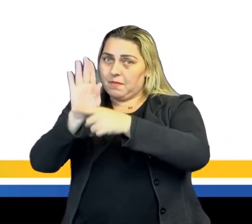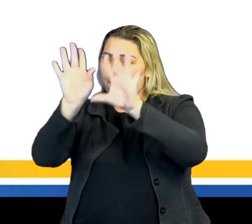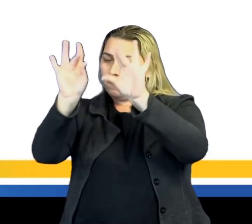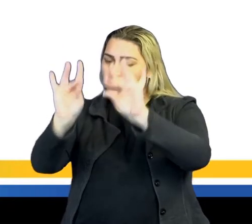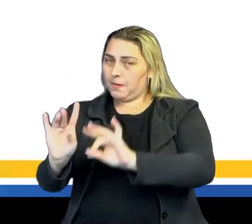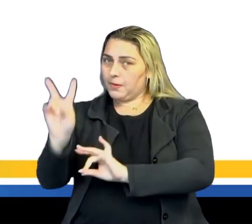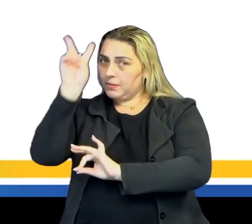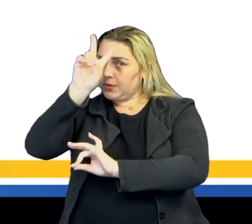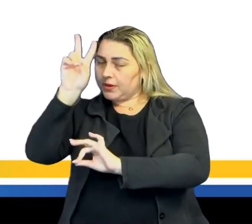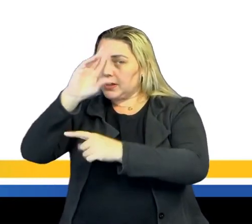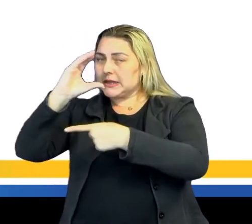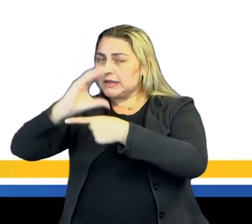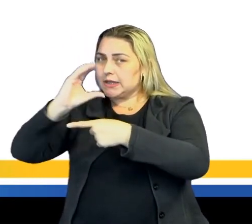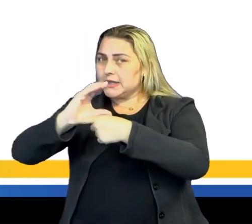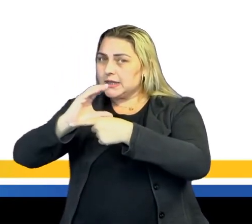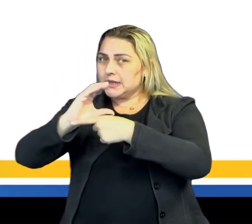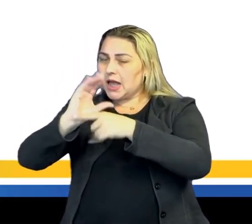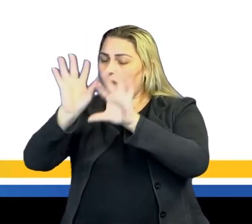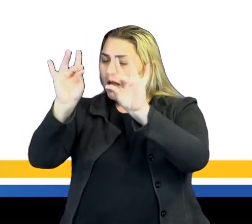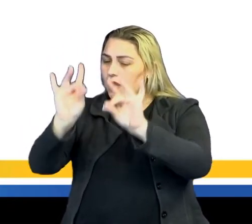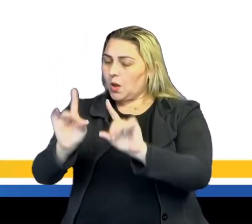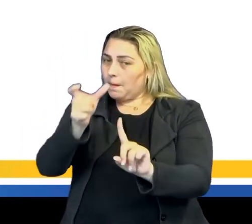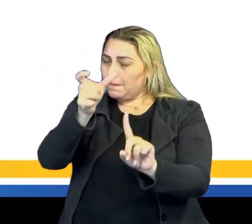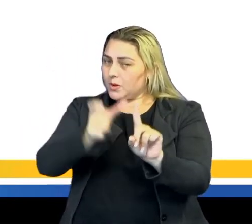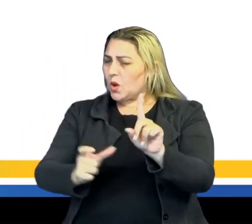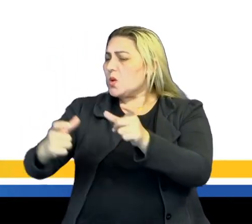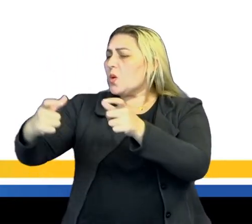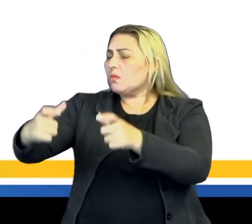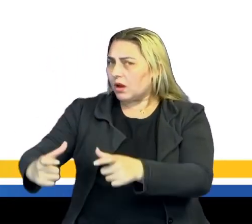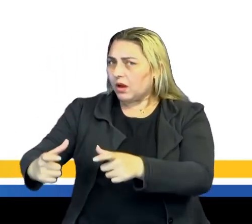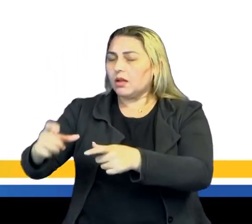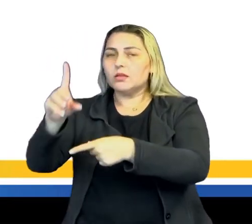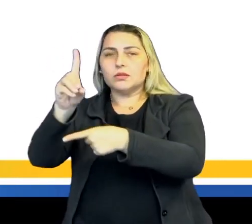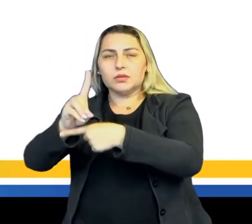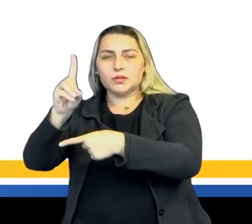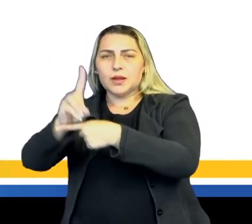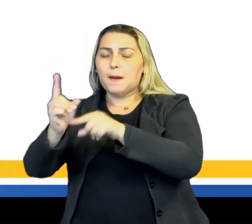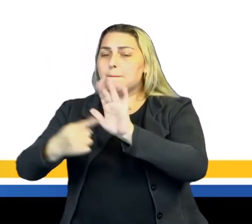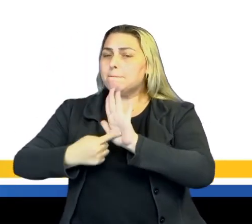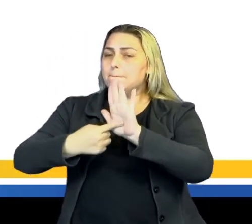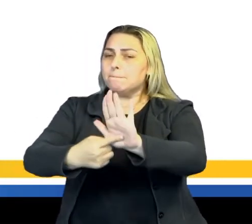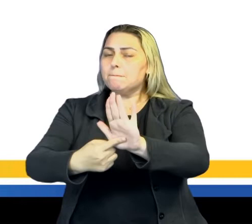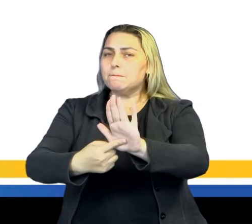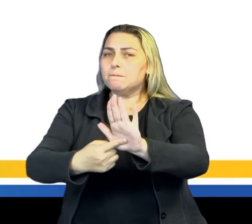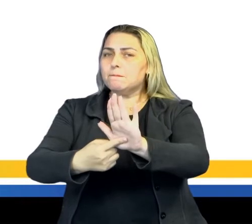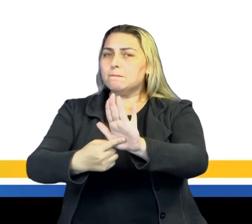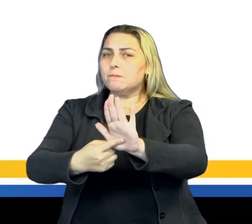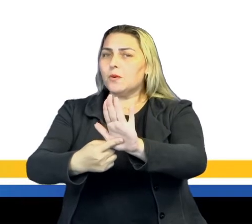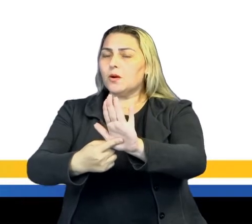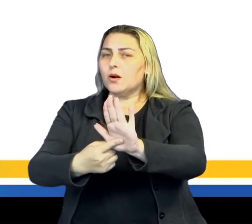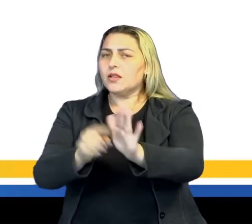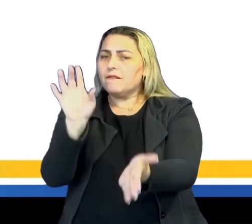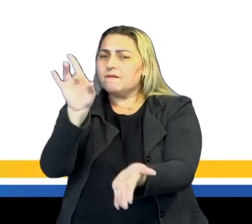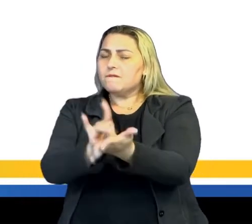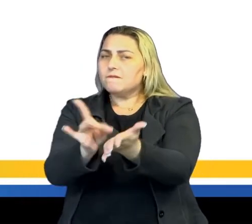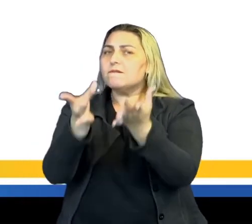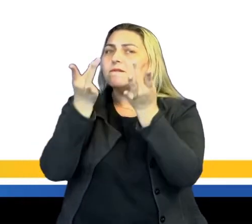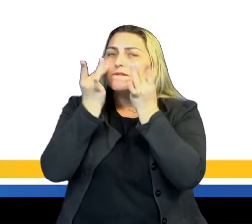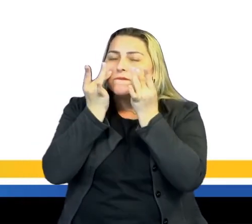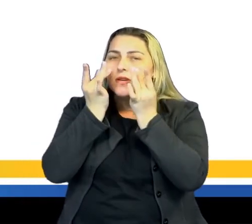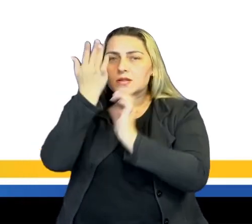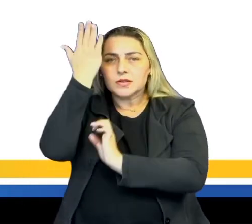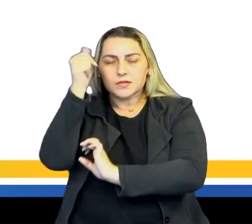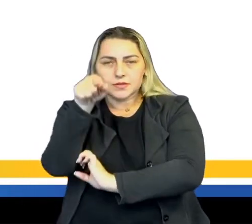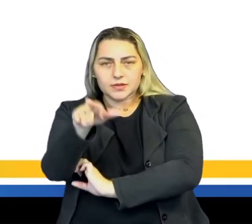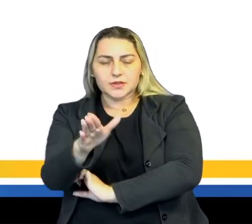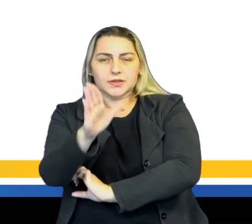história. C, descreve um personagem ou lugar. D, retrata a realidade. Ah, tenho certeza que você